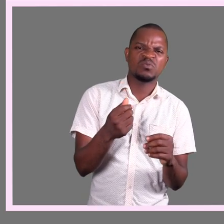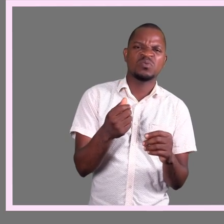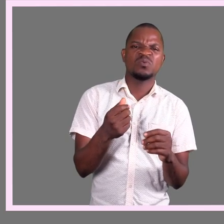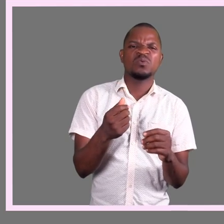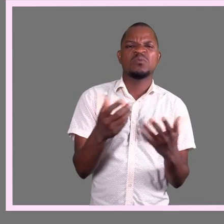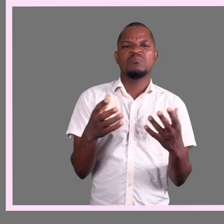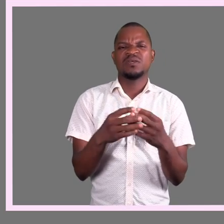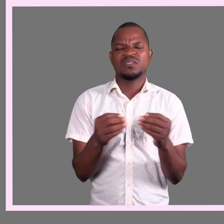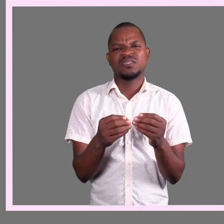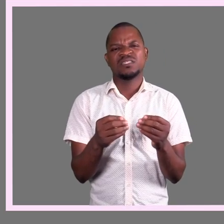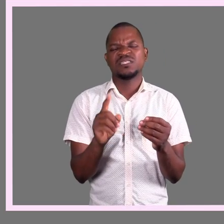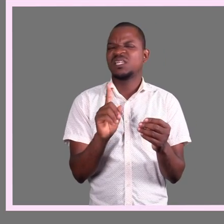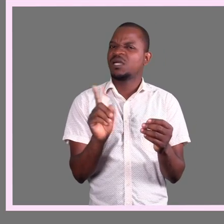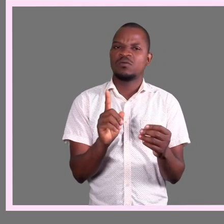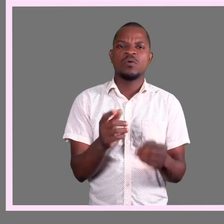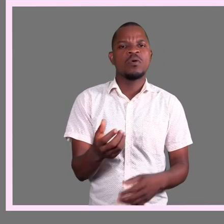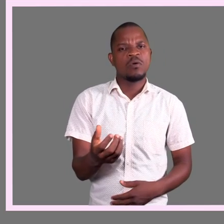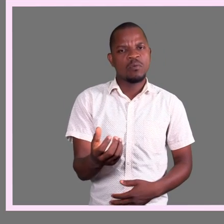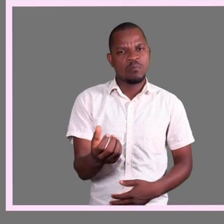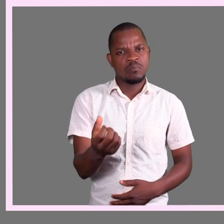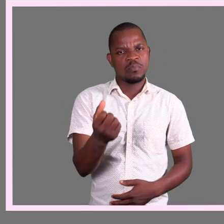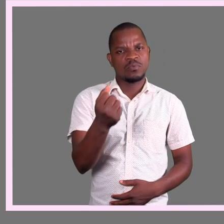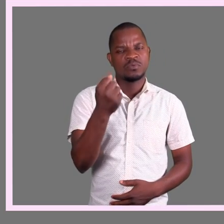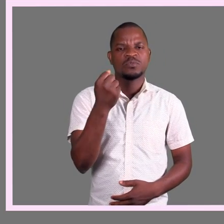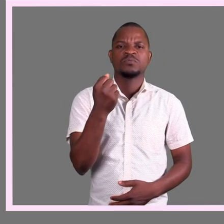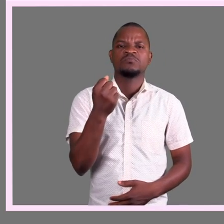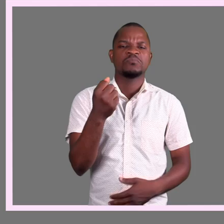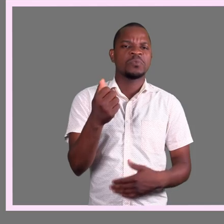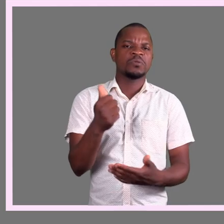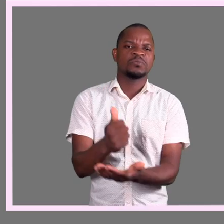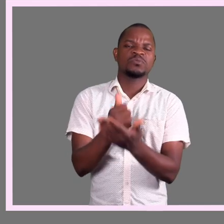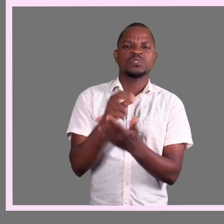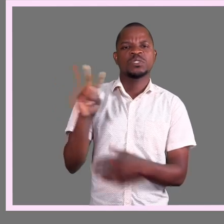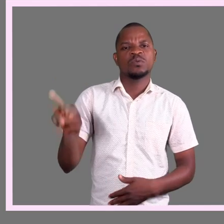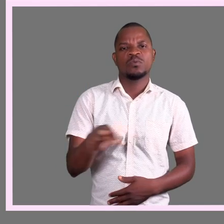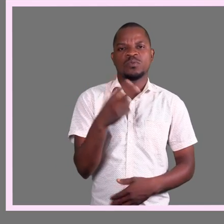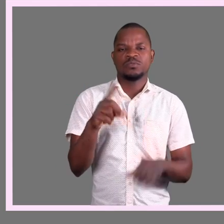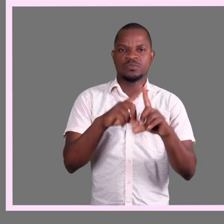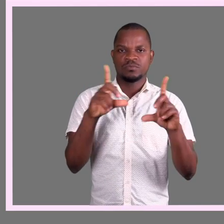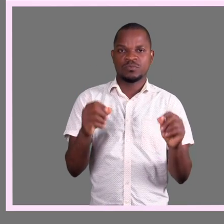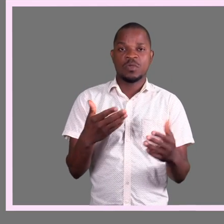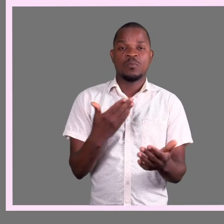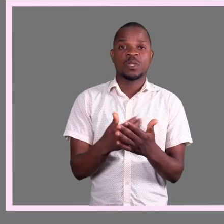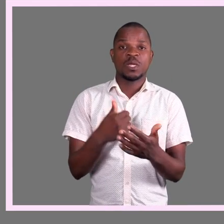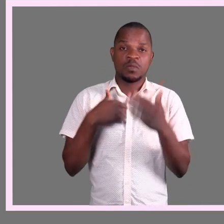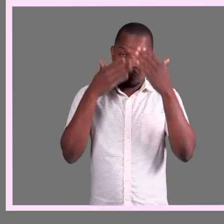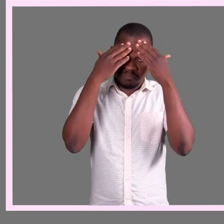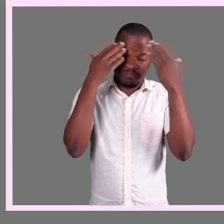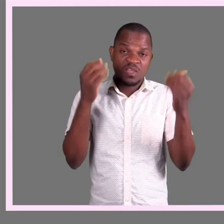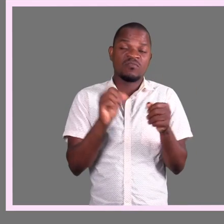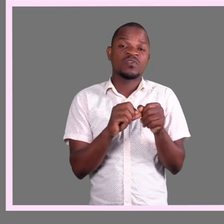mas se eu sei que tenho um sítio onde posso me encostar, porque eu até agora não sei o que eu vou fazer com essa criança.